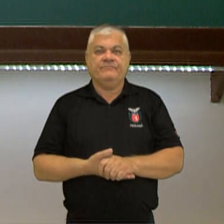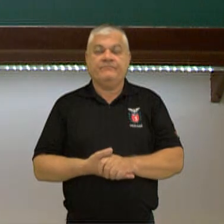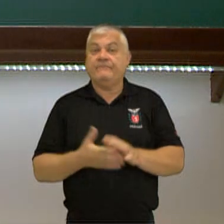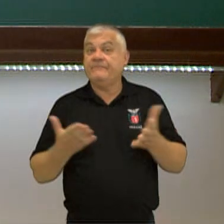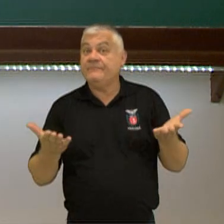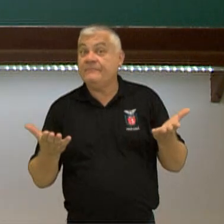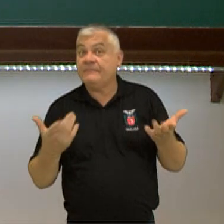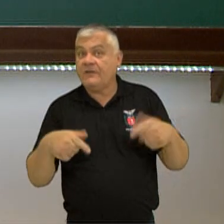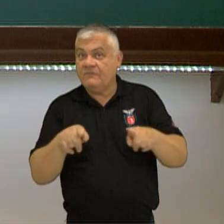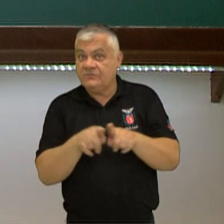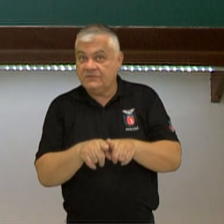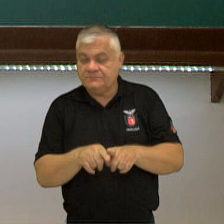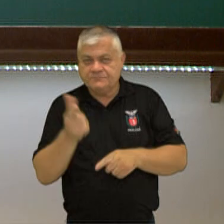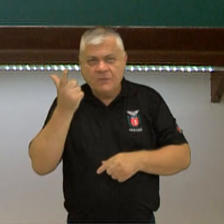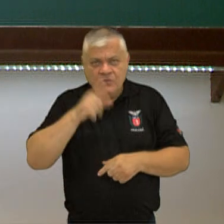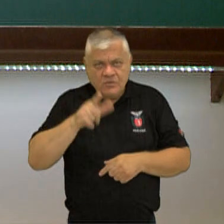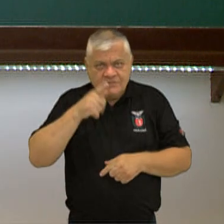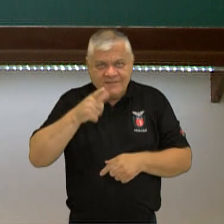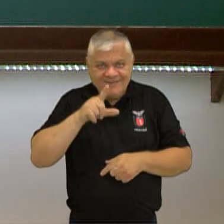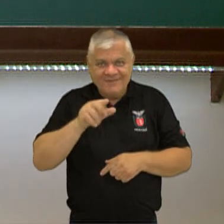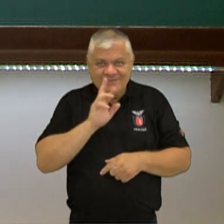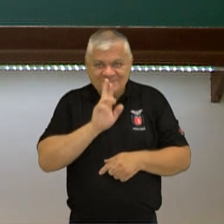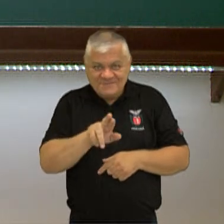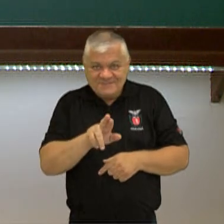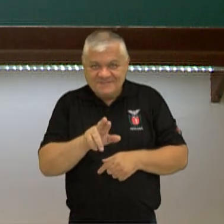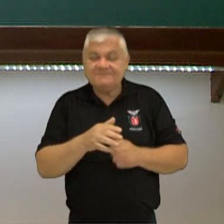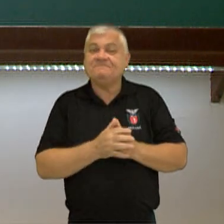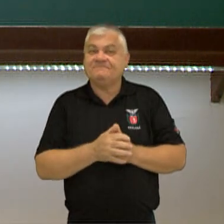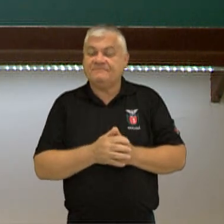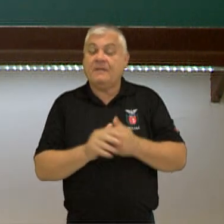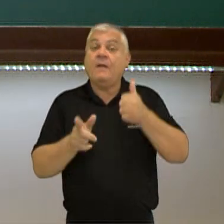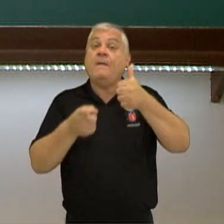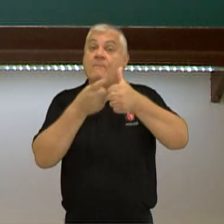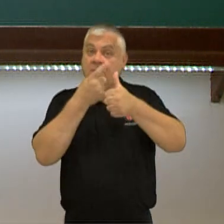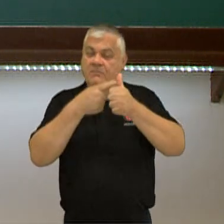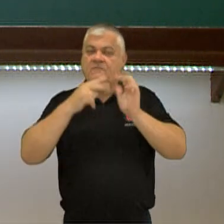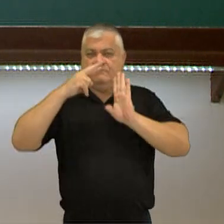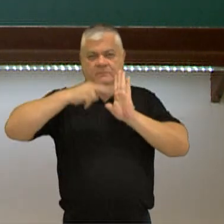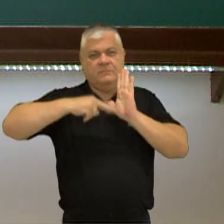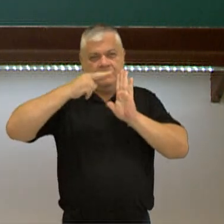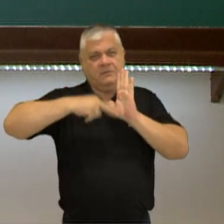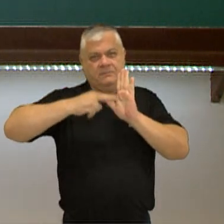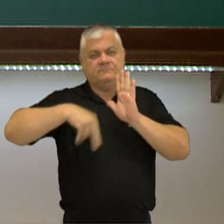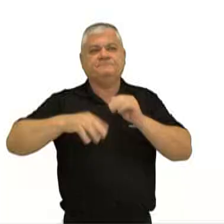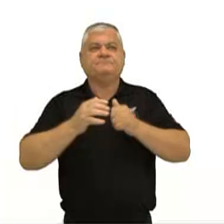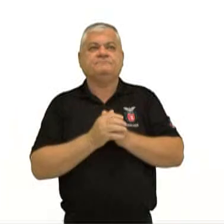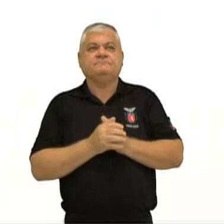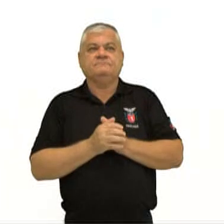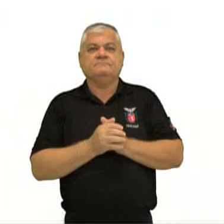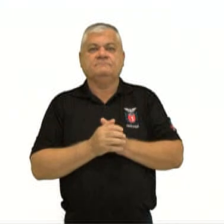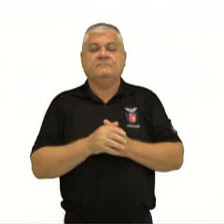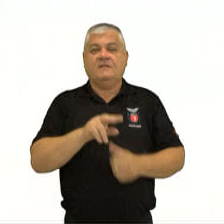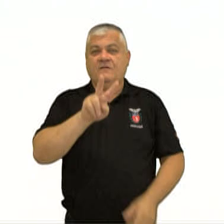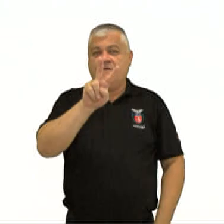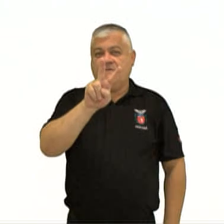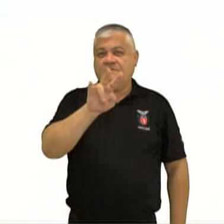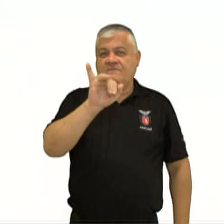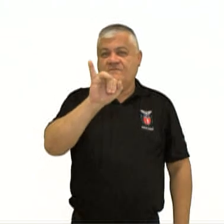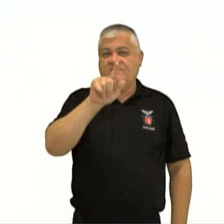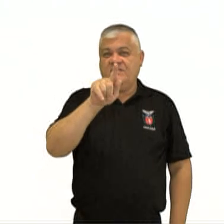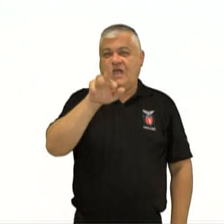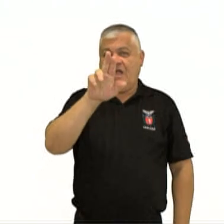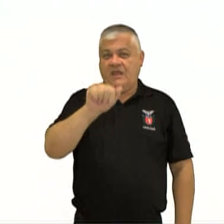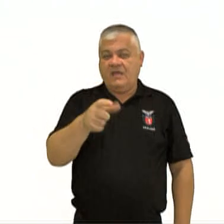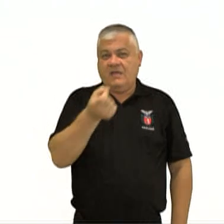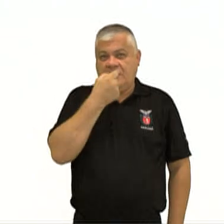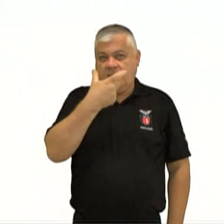Então, voltamos. Conseguiram resolver a questão? Primeiro a gente vai ler o enunciado juntos, tá ok? Então, o Viagra, um dos